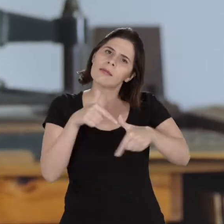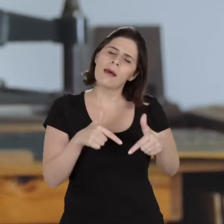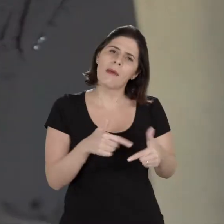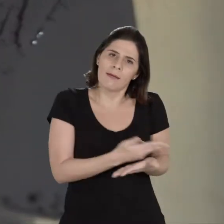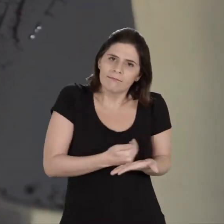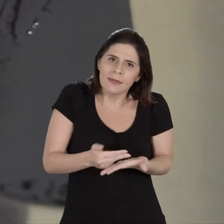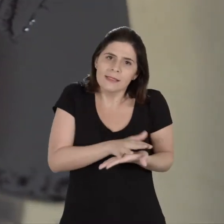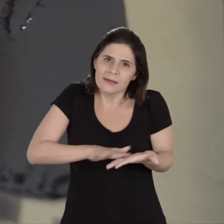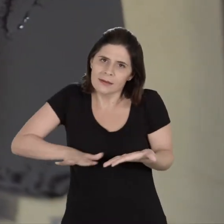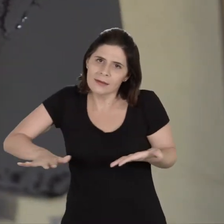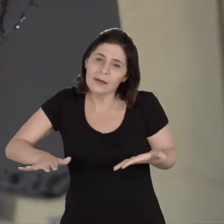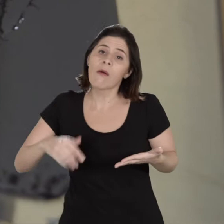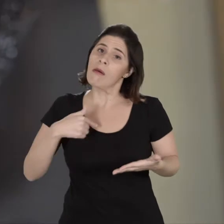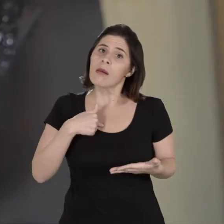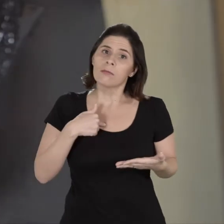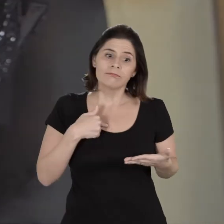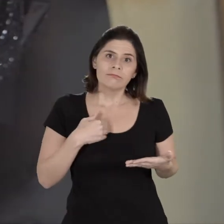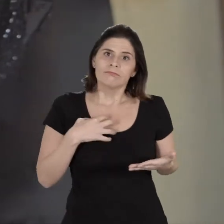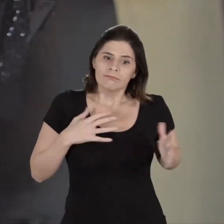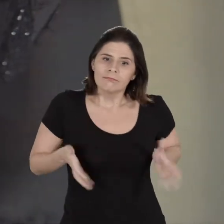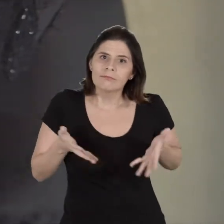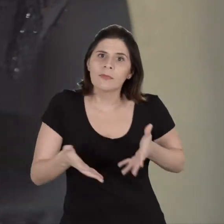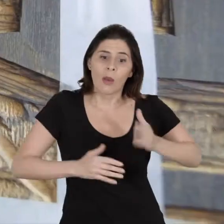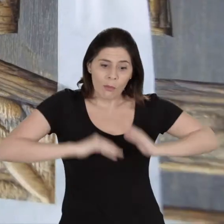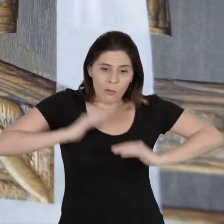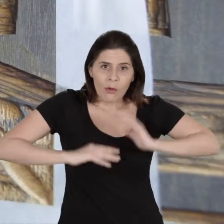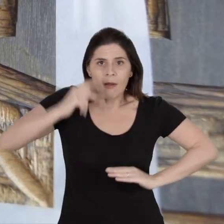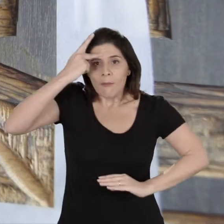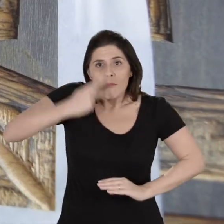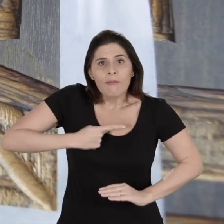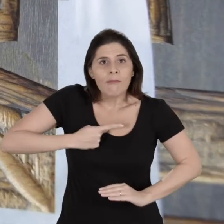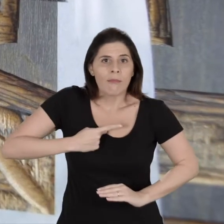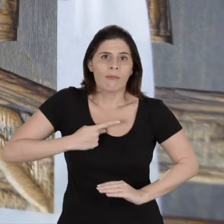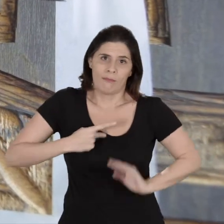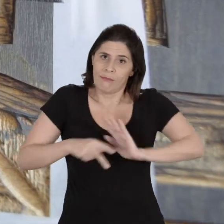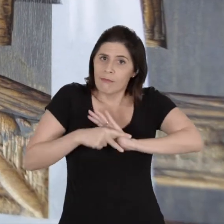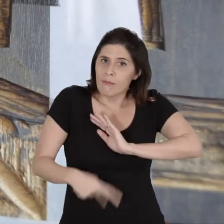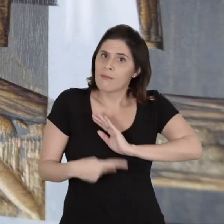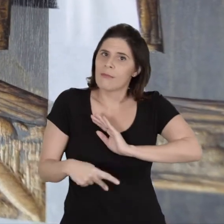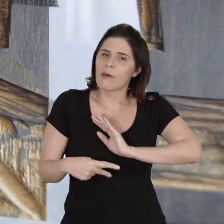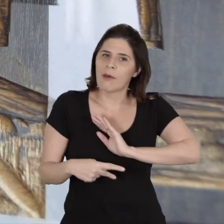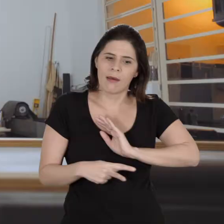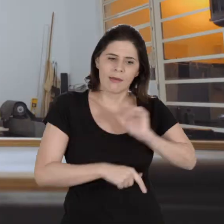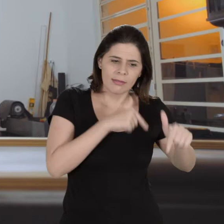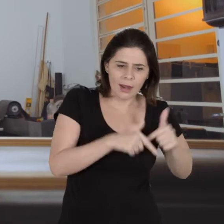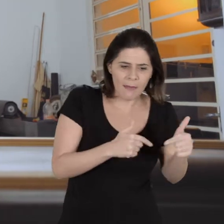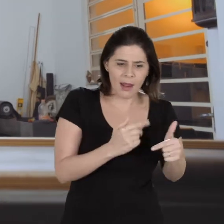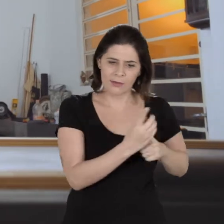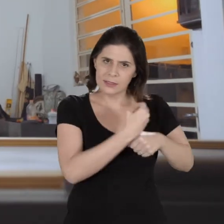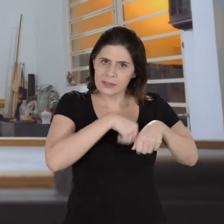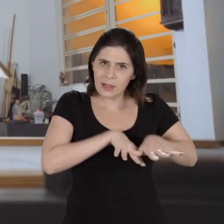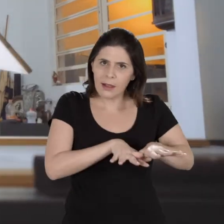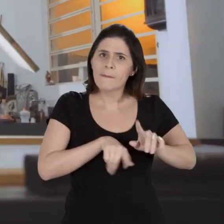com desenhos. Isso me estimulou muito a ter uma produção própria, onde eu pudesse estar, de alguma forma, unindo o meu trabalho como